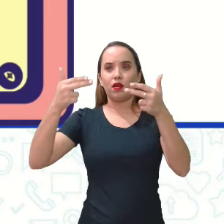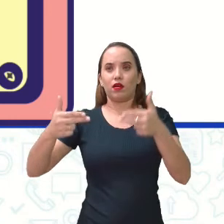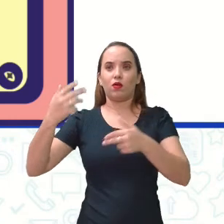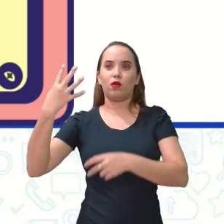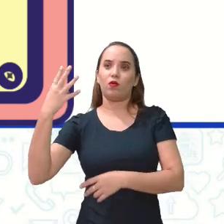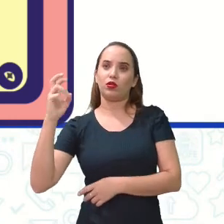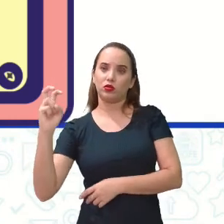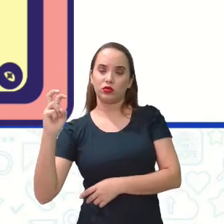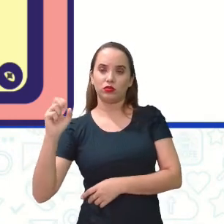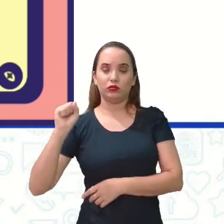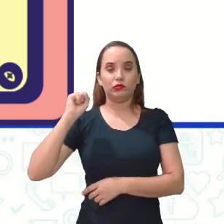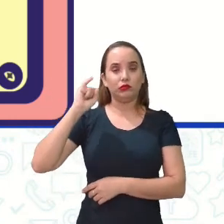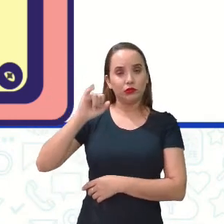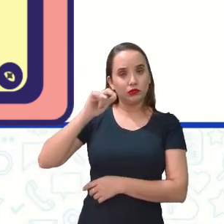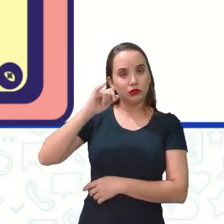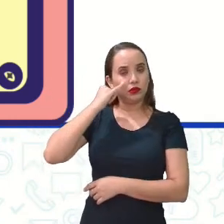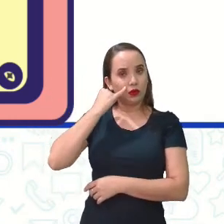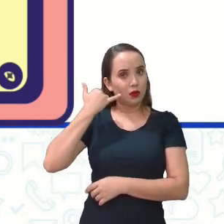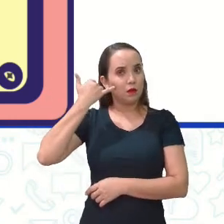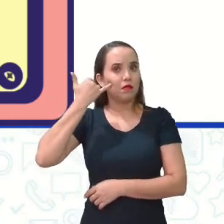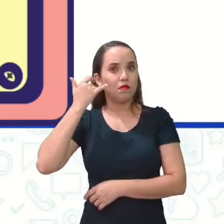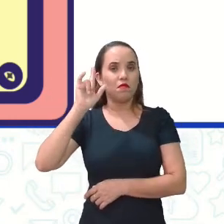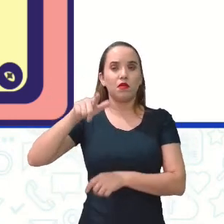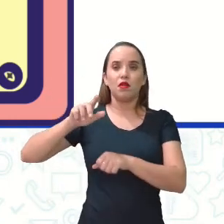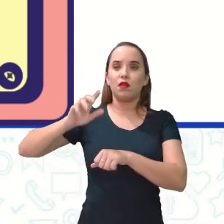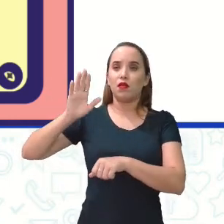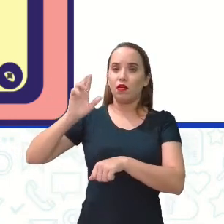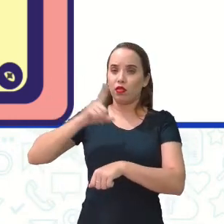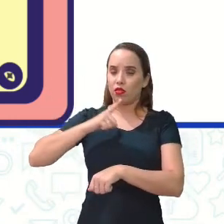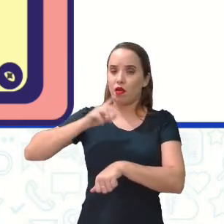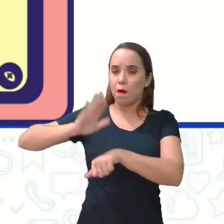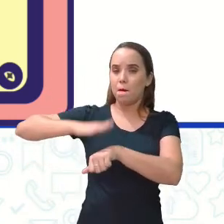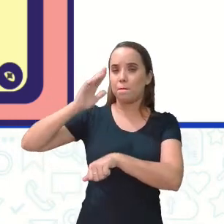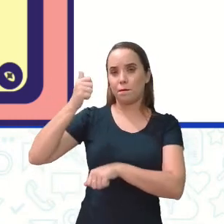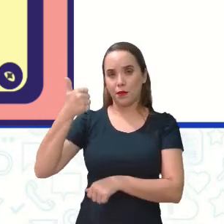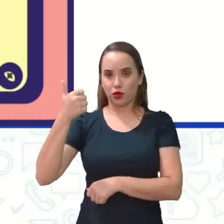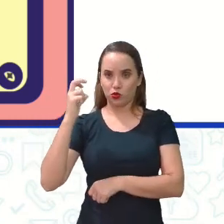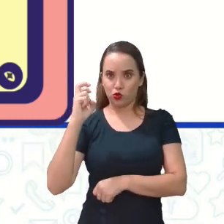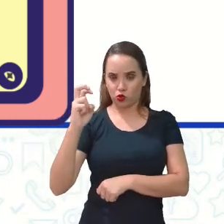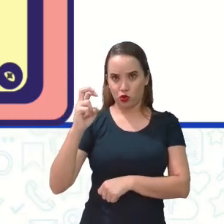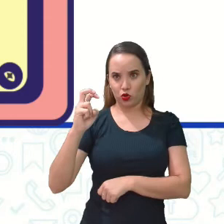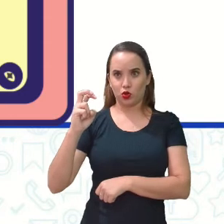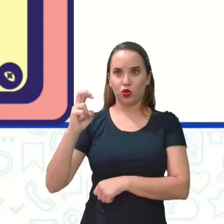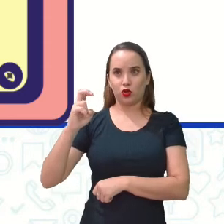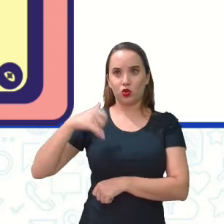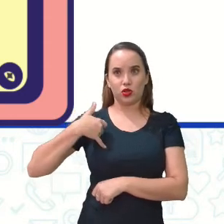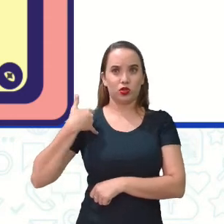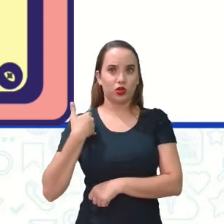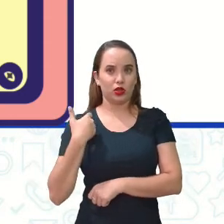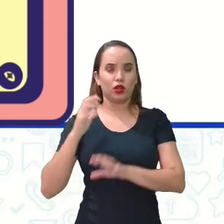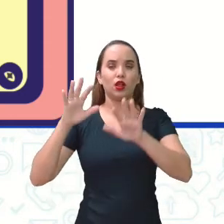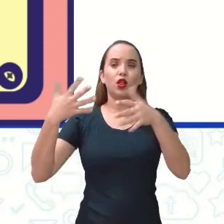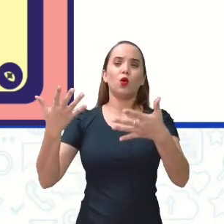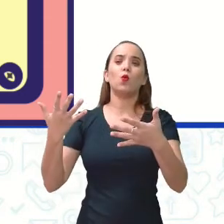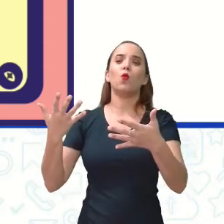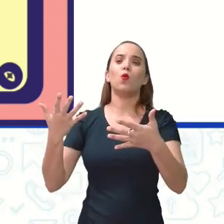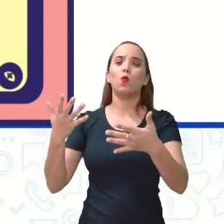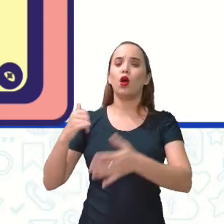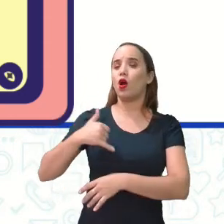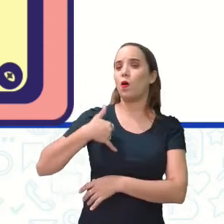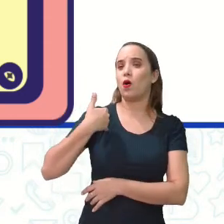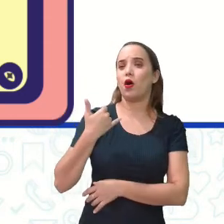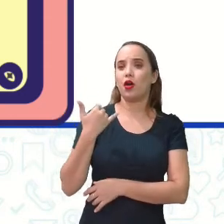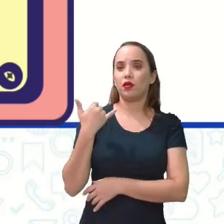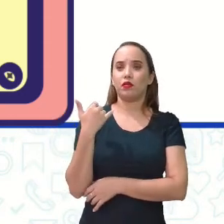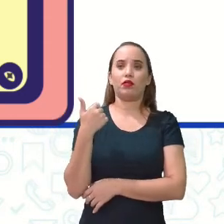mais velho que Bia, qual a idade deles? Então, percebe que nesse problema aí, vamos ver se ele está de acordo com o que a